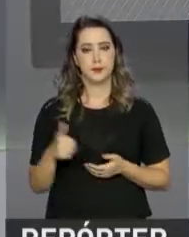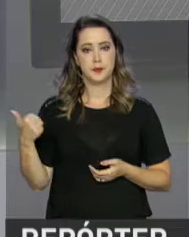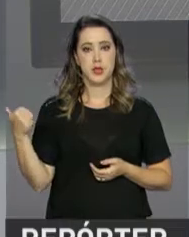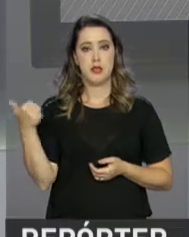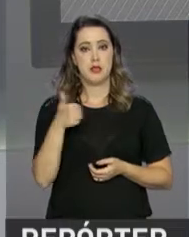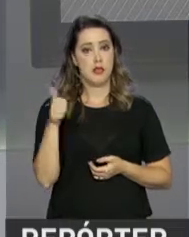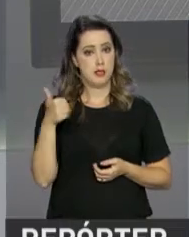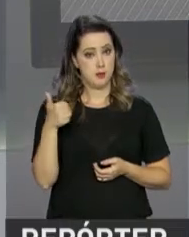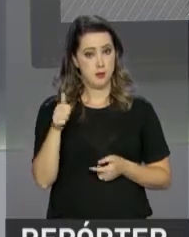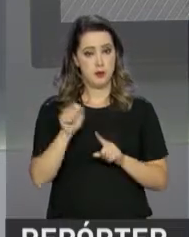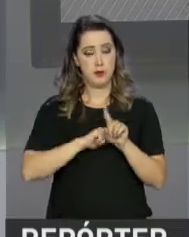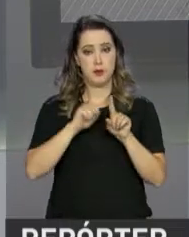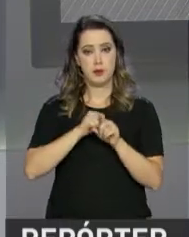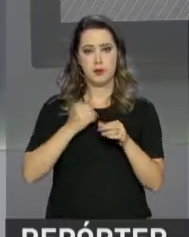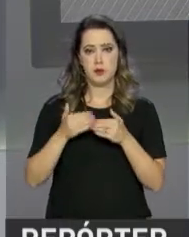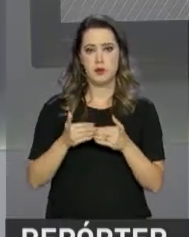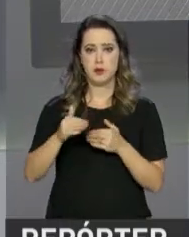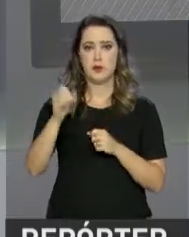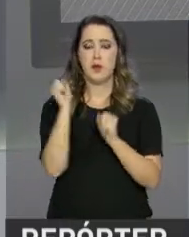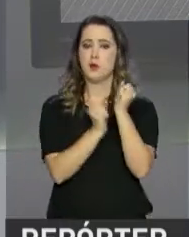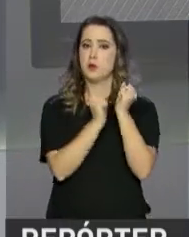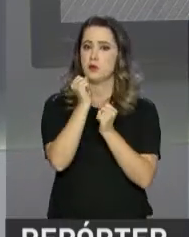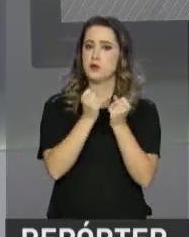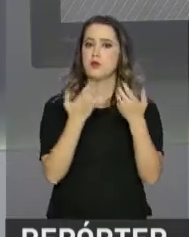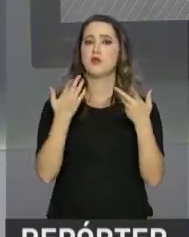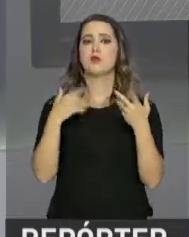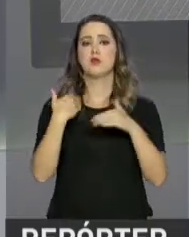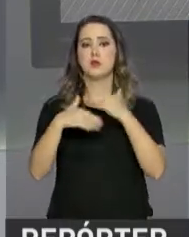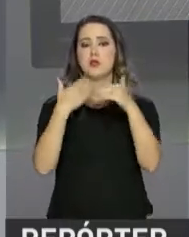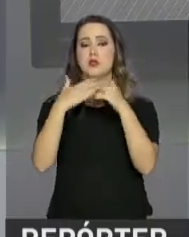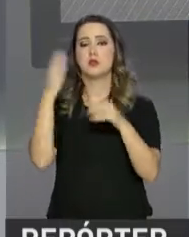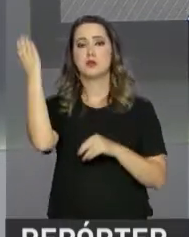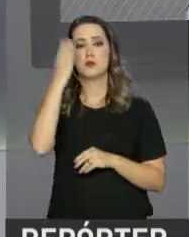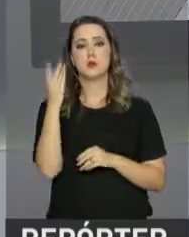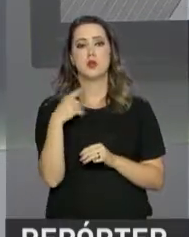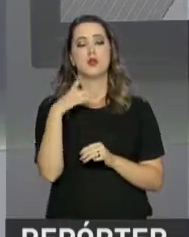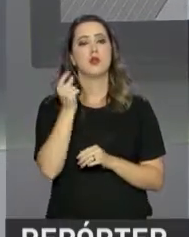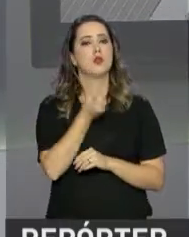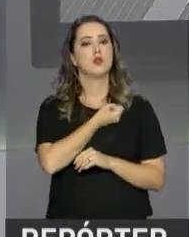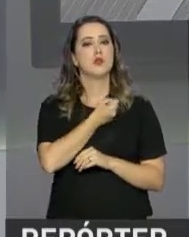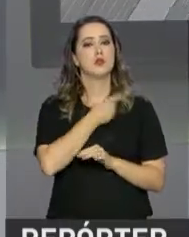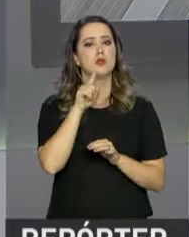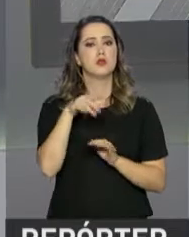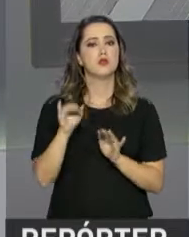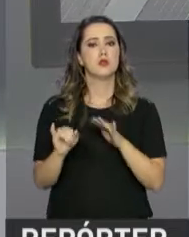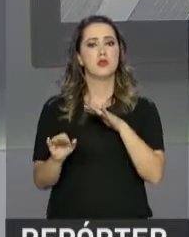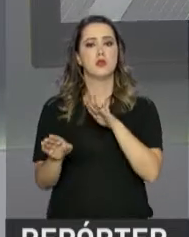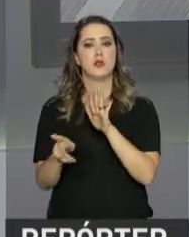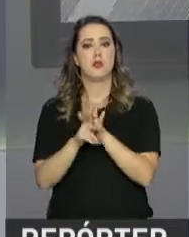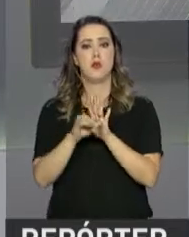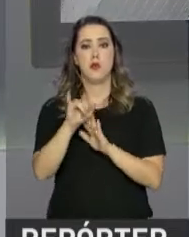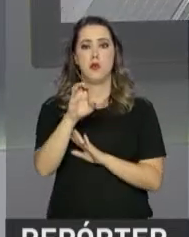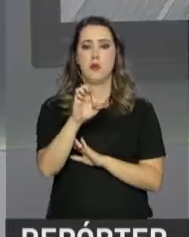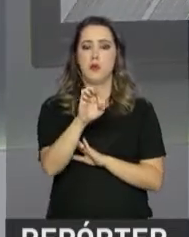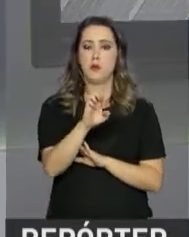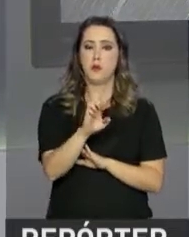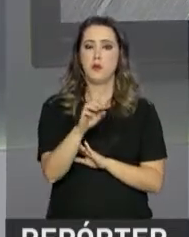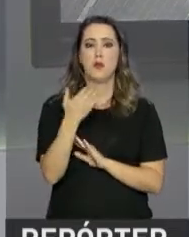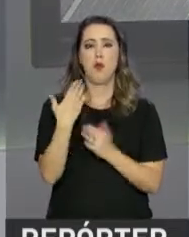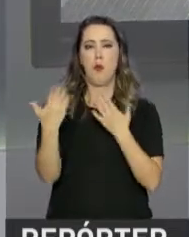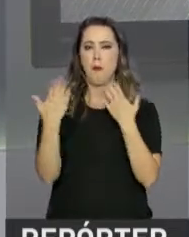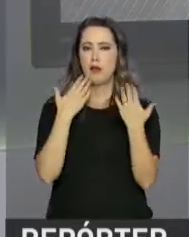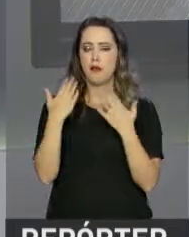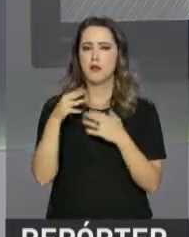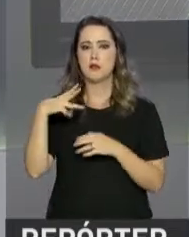a produção industrial teve crescimento no brasil os dados são do instituto brasileiro de geografia e estatística ibge na comparação